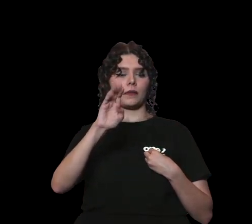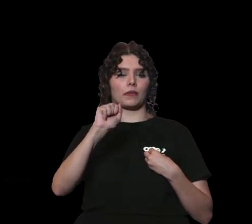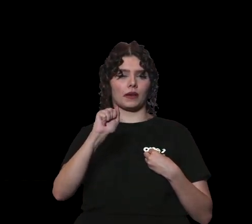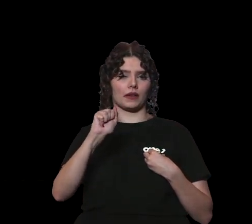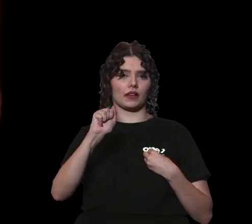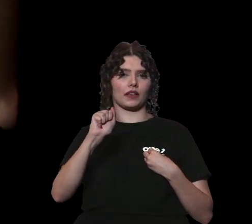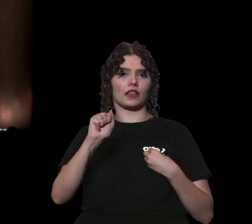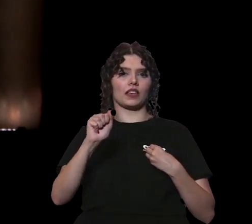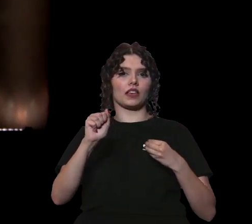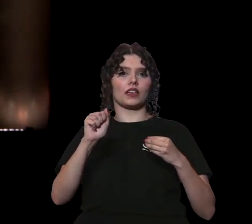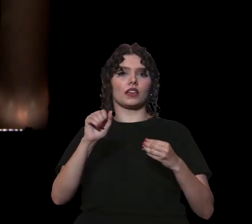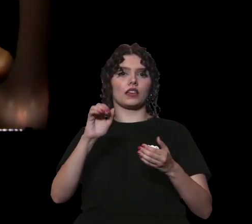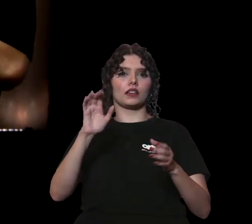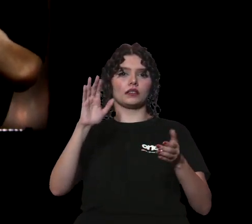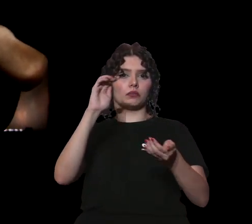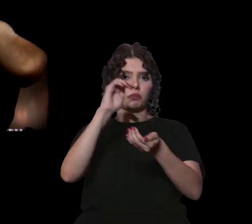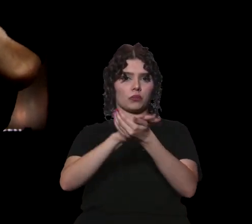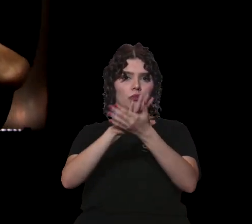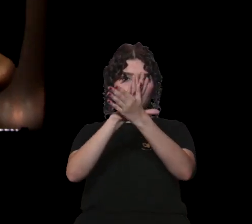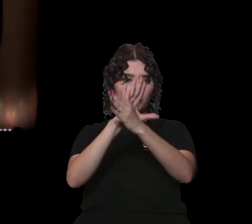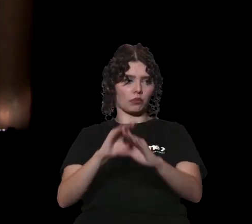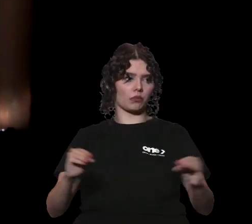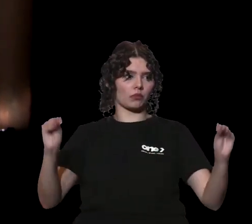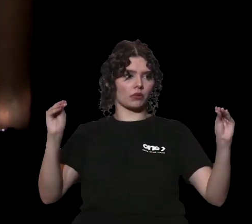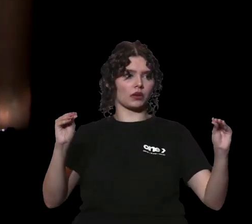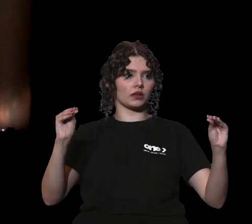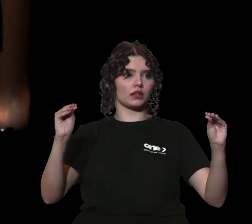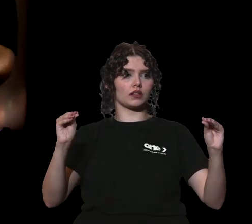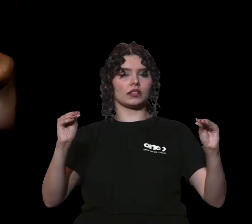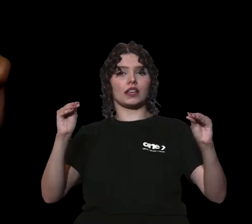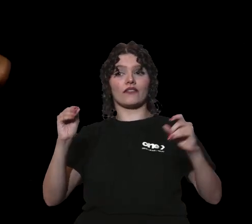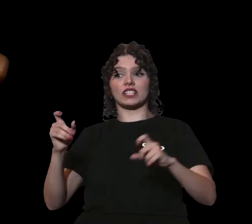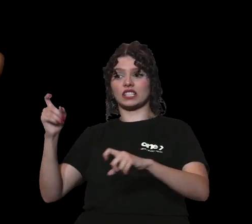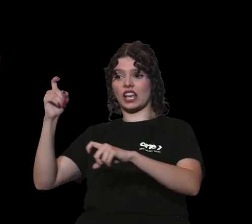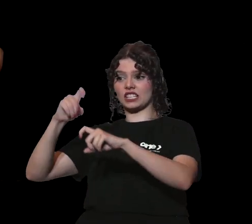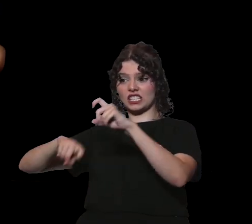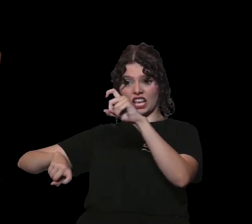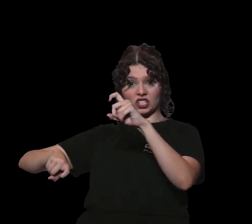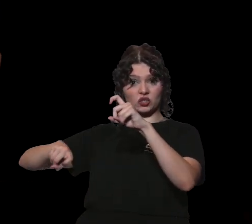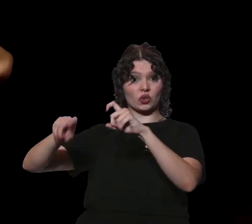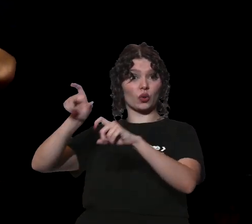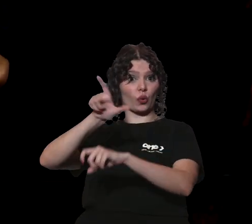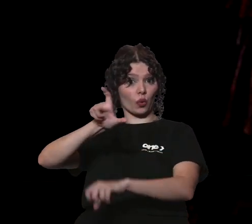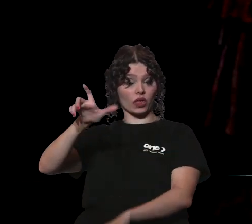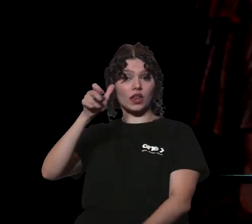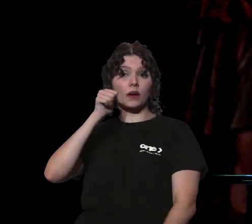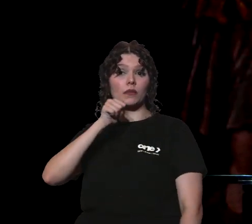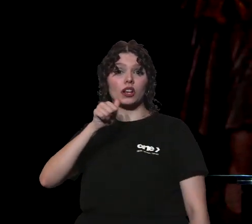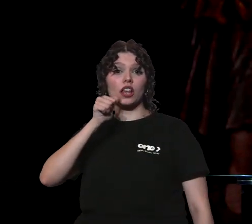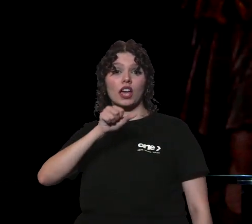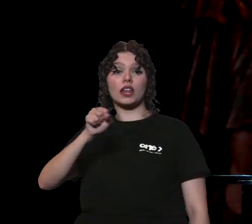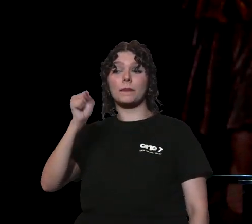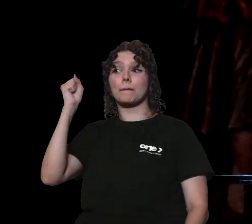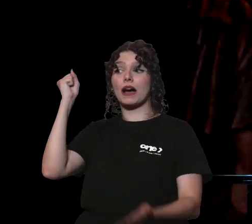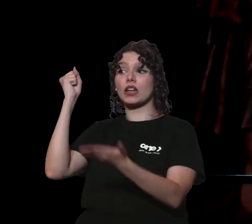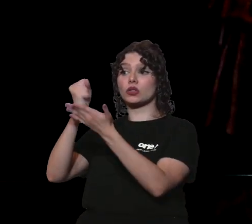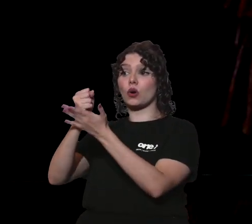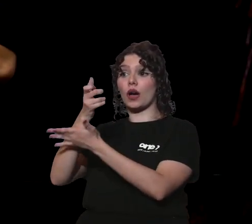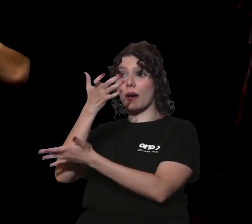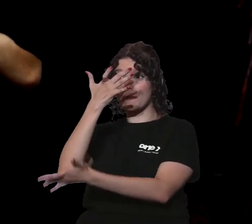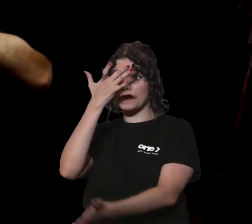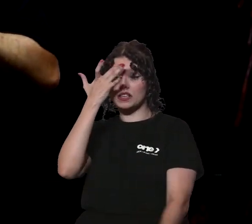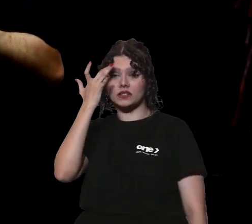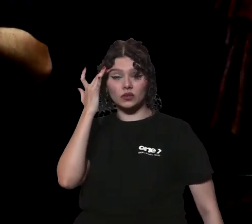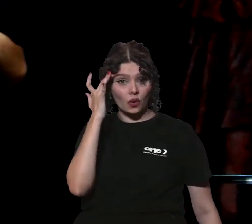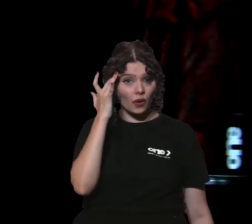com a mulher de outro cara e depois matou o cara para ninguém descobrir. Olha só, até os